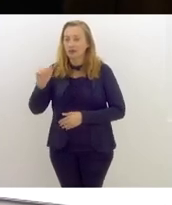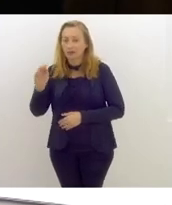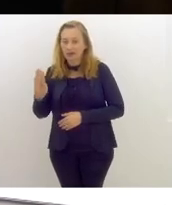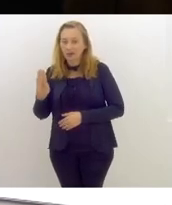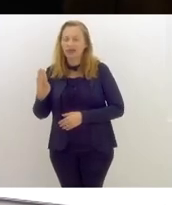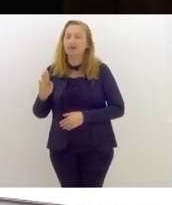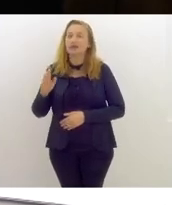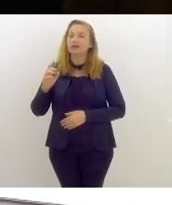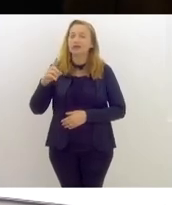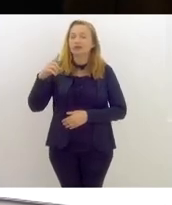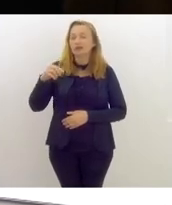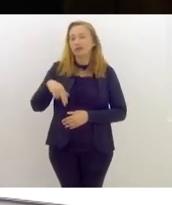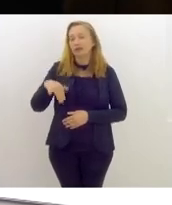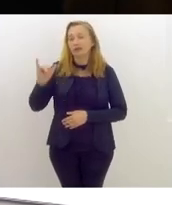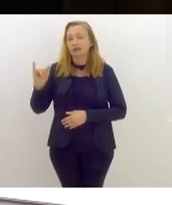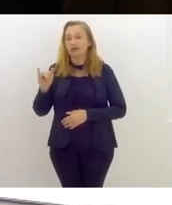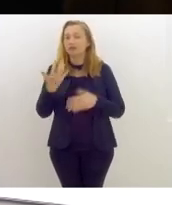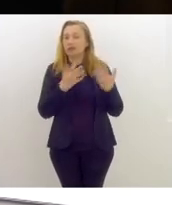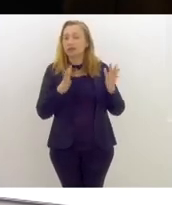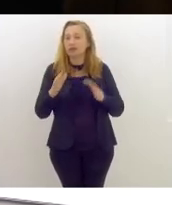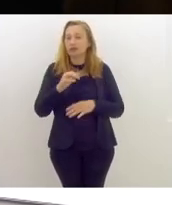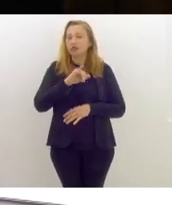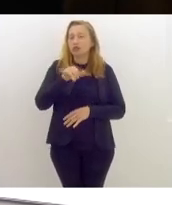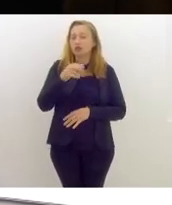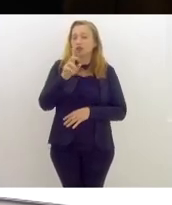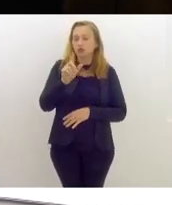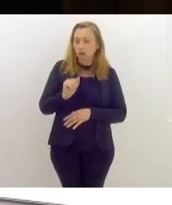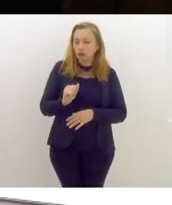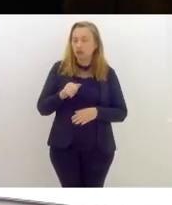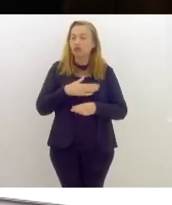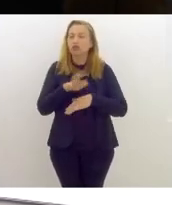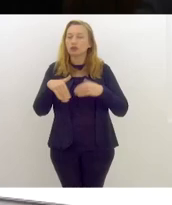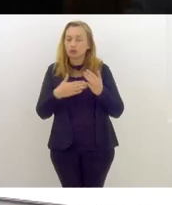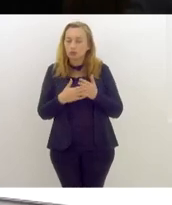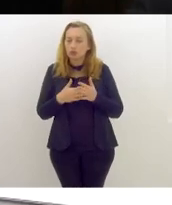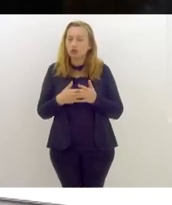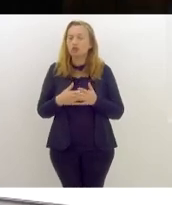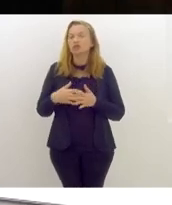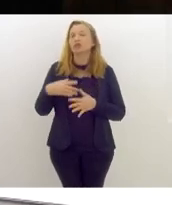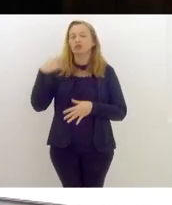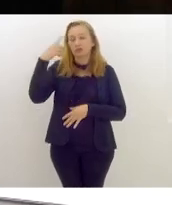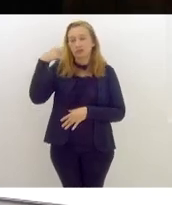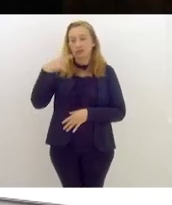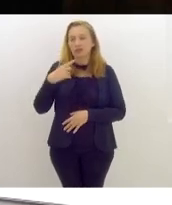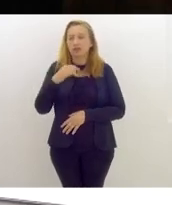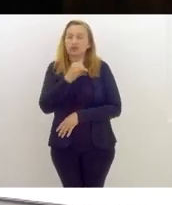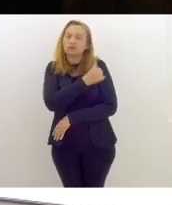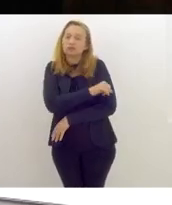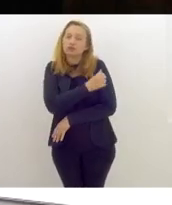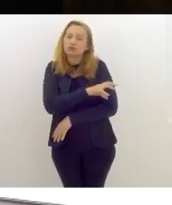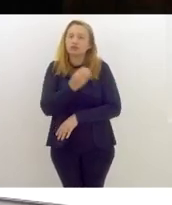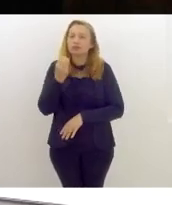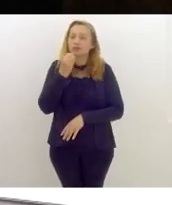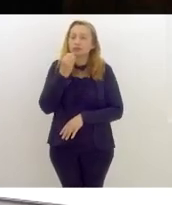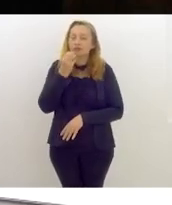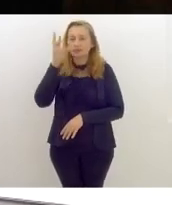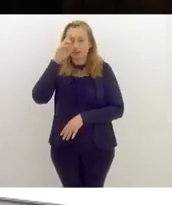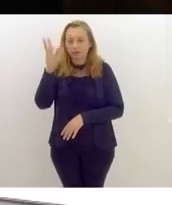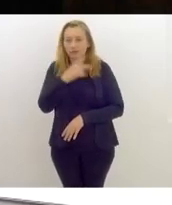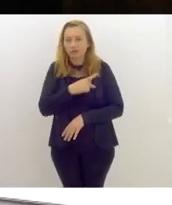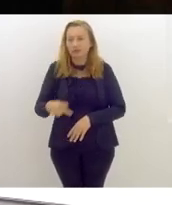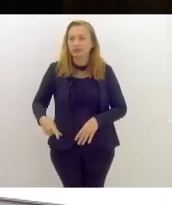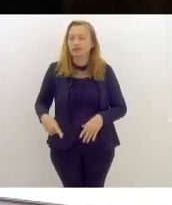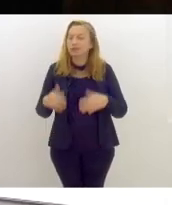Dr Júlio César cumprimentando ele cumprimentando todas as jogadas do nosso Estado do Rio de Janeiro a oportunidade presidente de